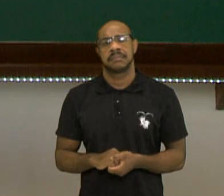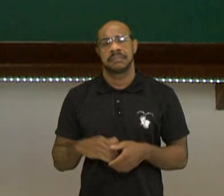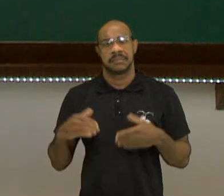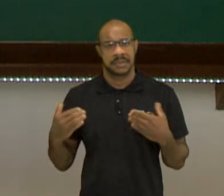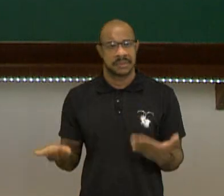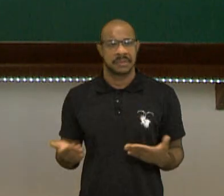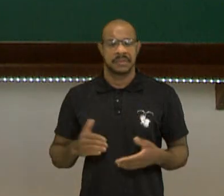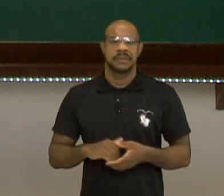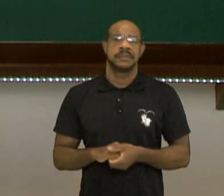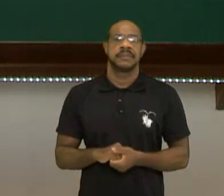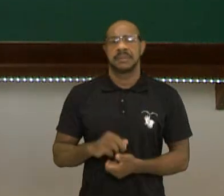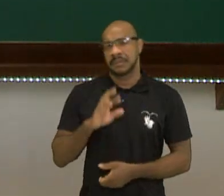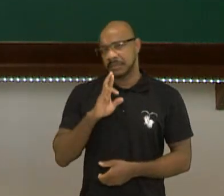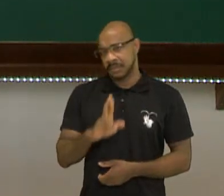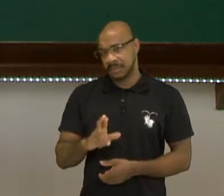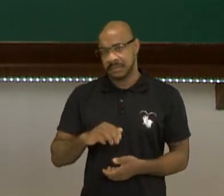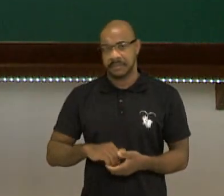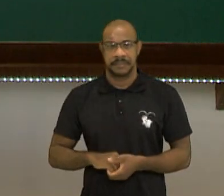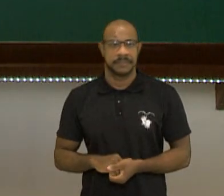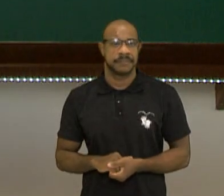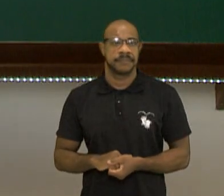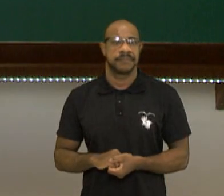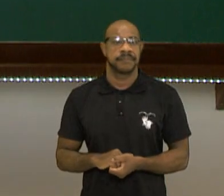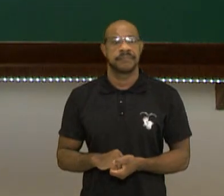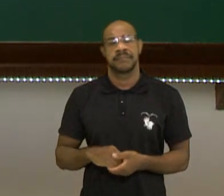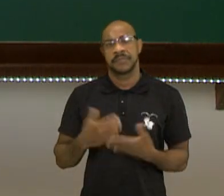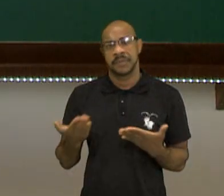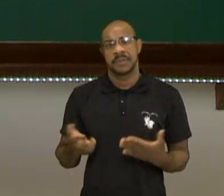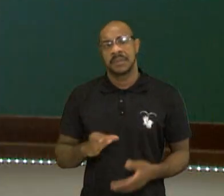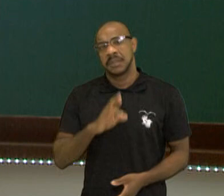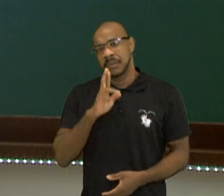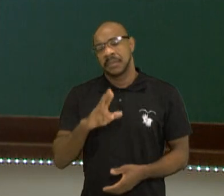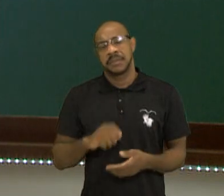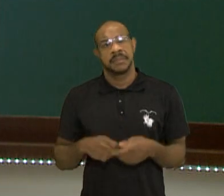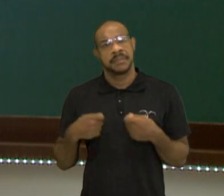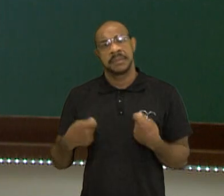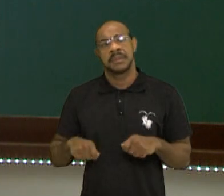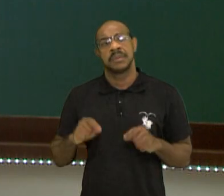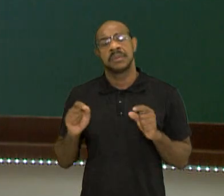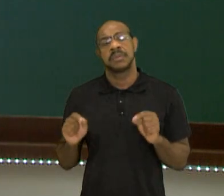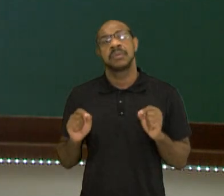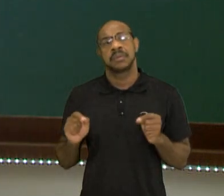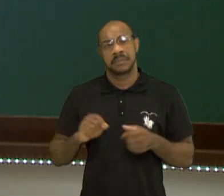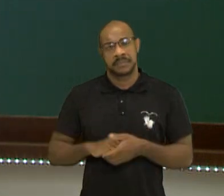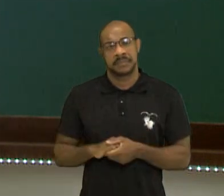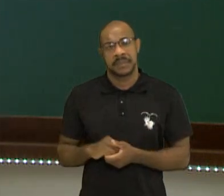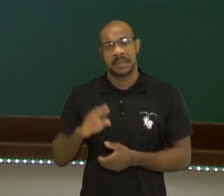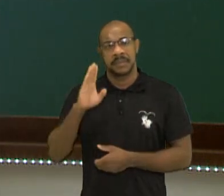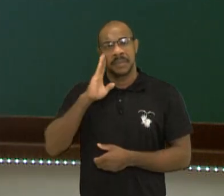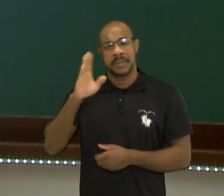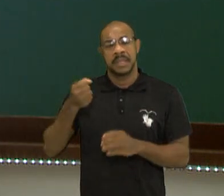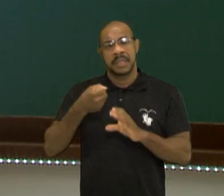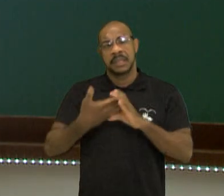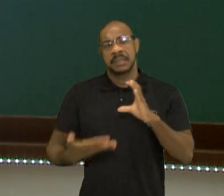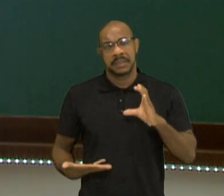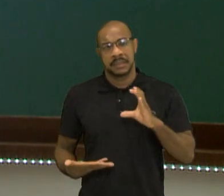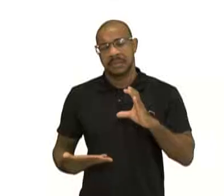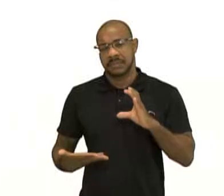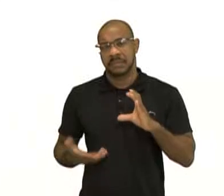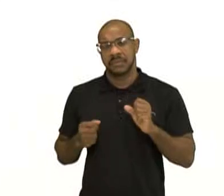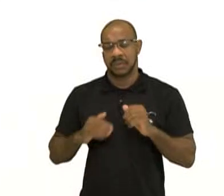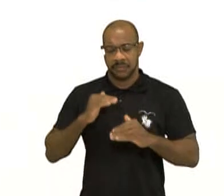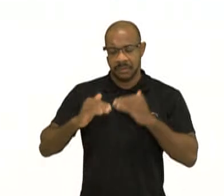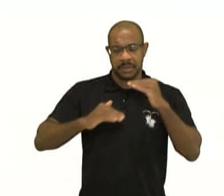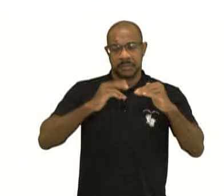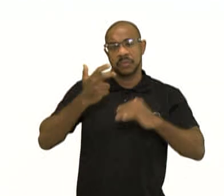E aí, responderam? A resposta, ela deve ressaltar uma das principais características do evolucionismo